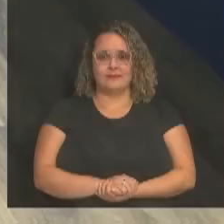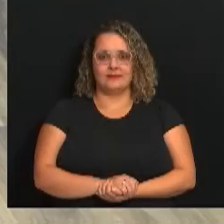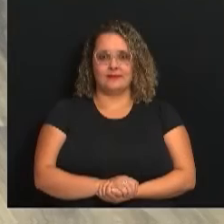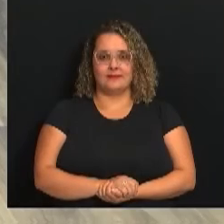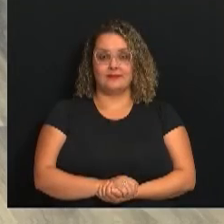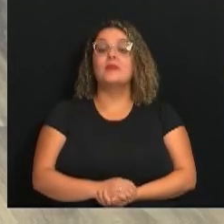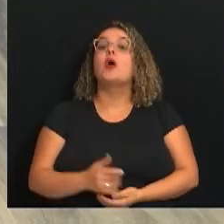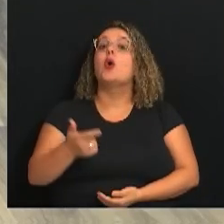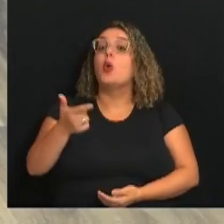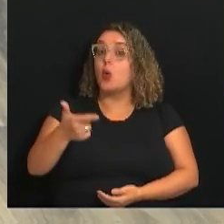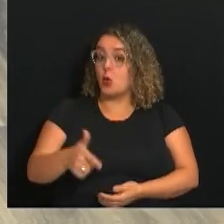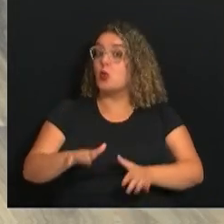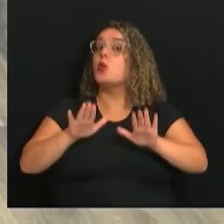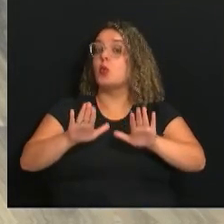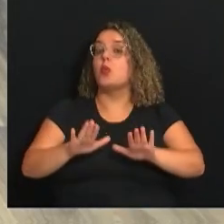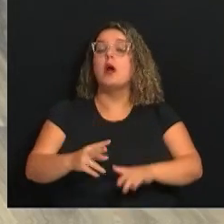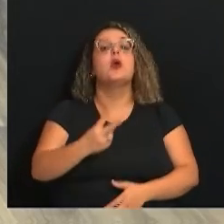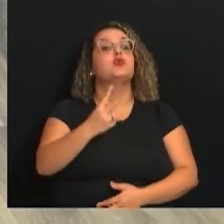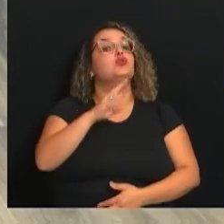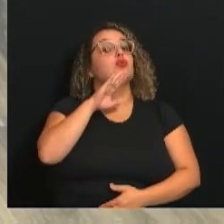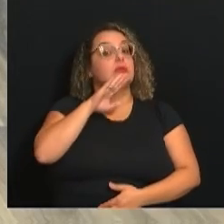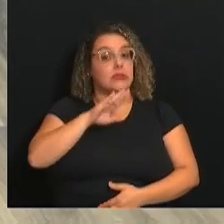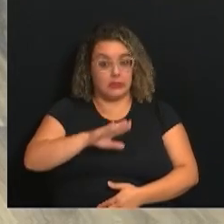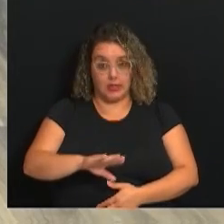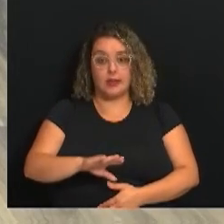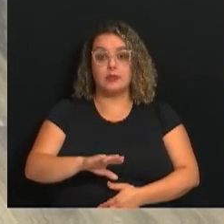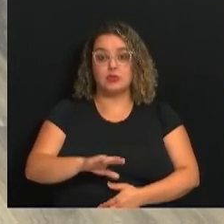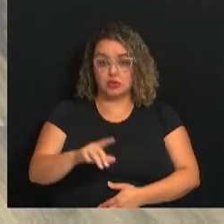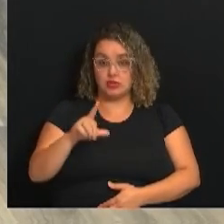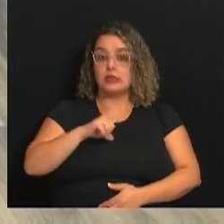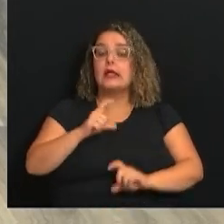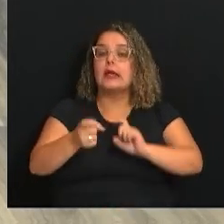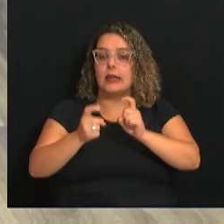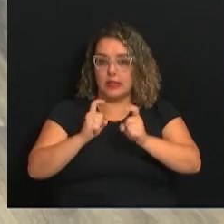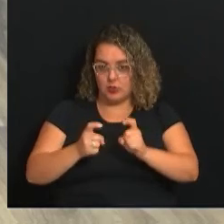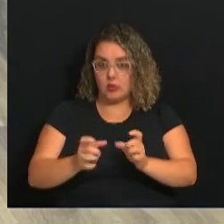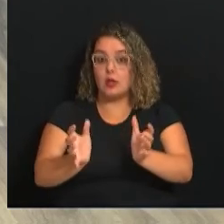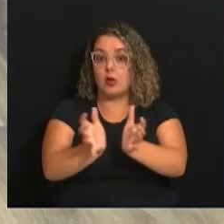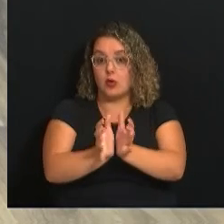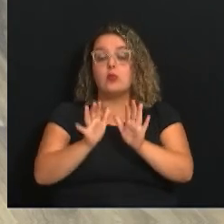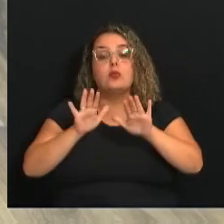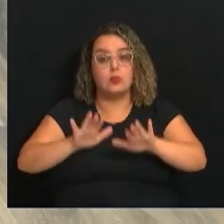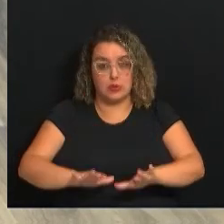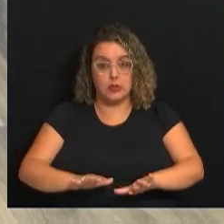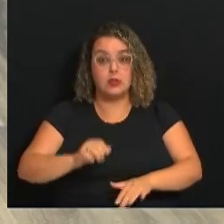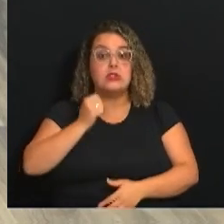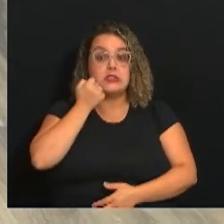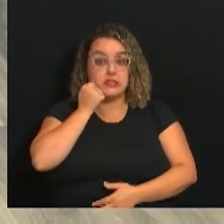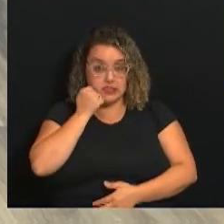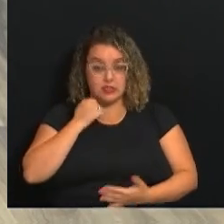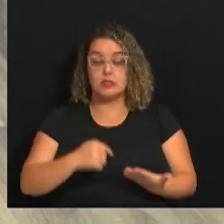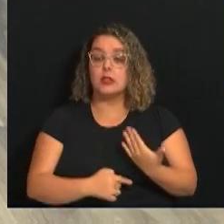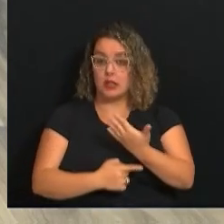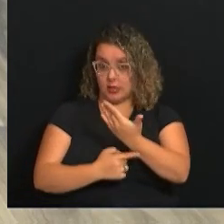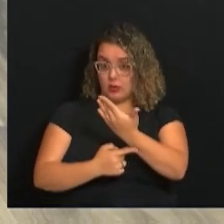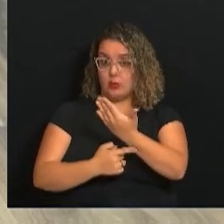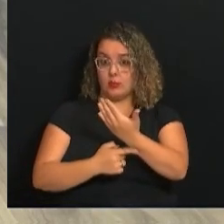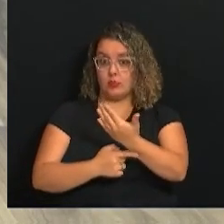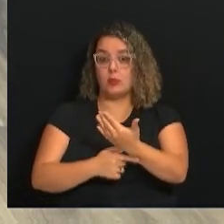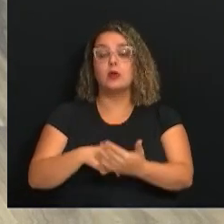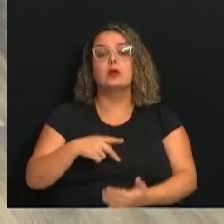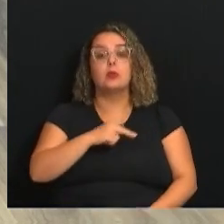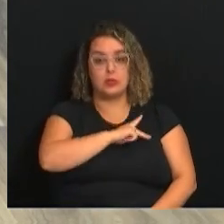está bem há dias, né, com essa tosse, se apresenta algum desconforto quando percebe